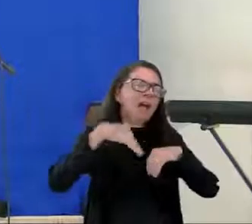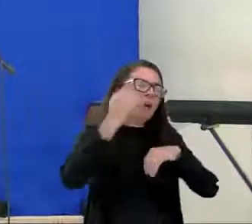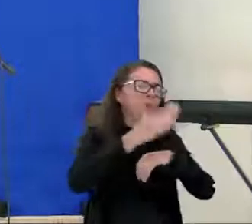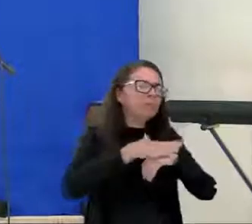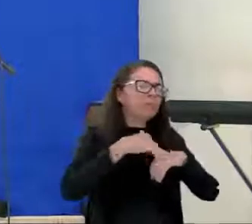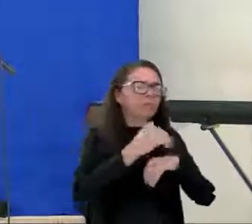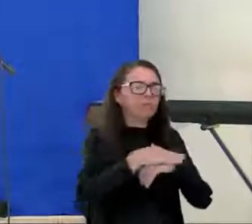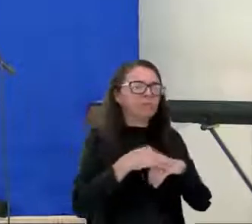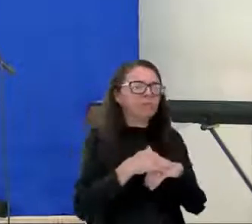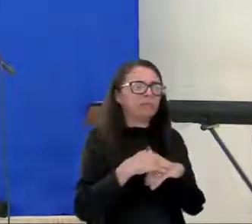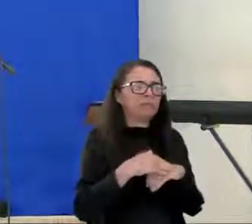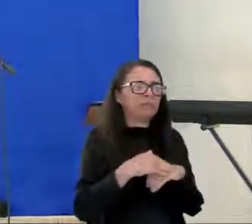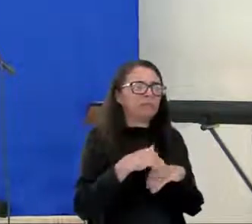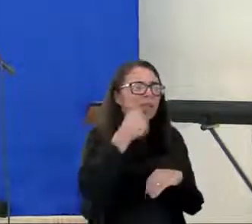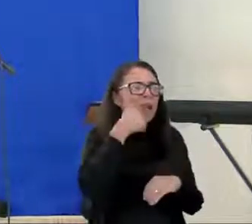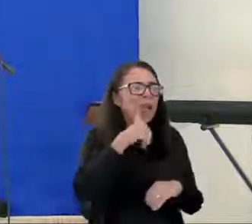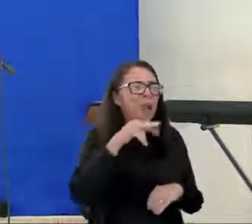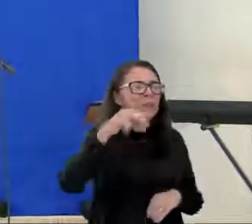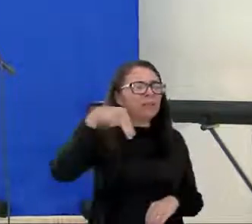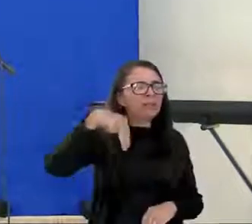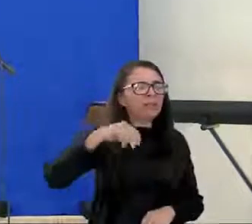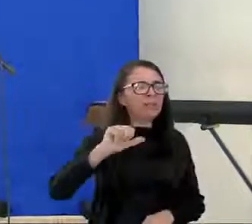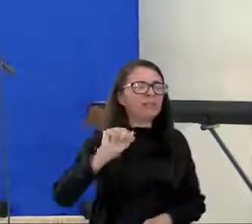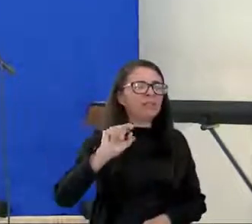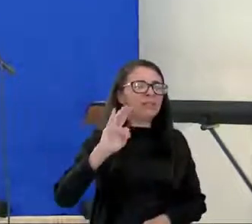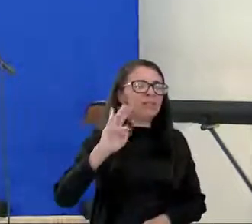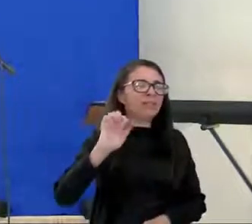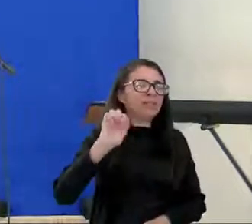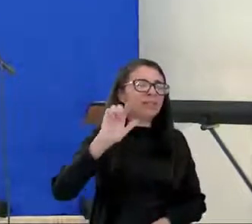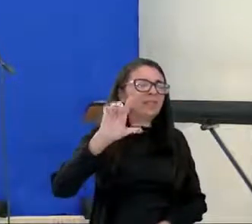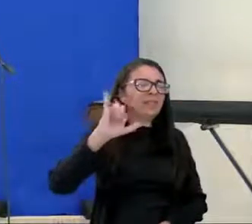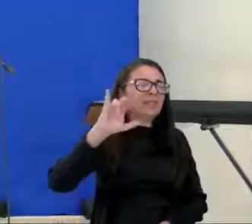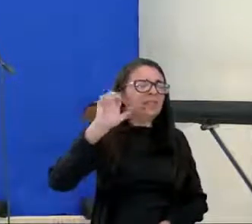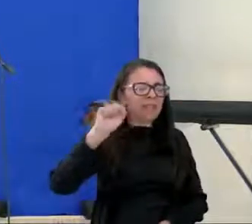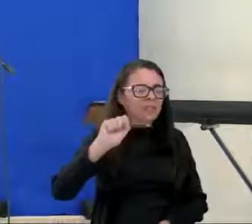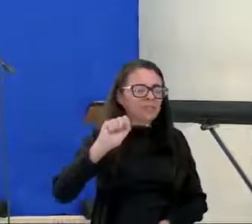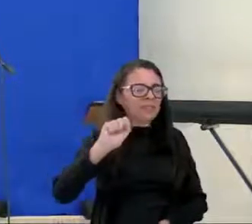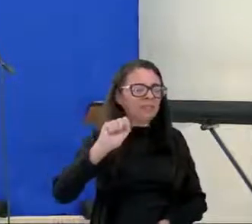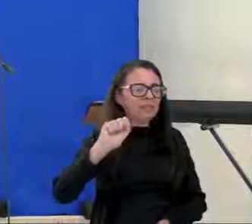Santo Espírito, ó Pai, diz na sua palavra, Pai, que o Santo